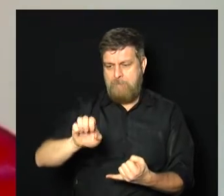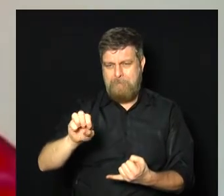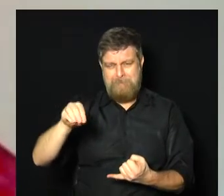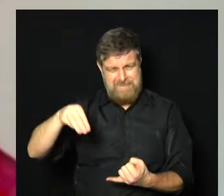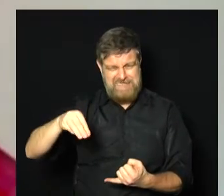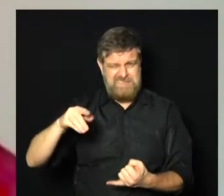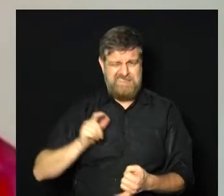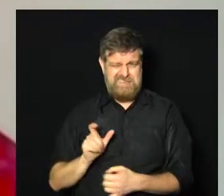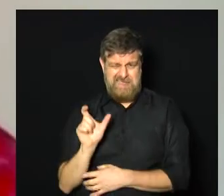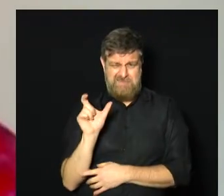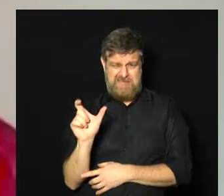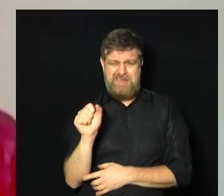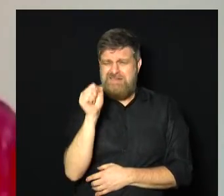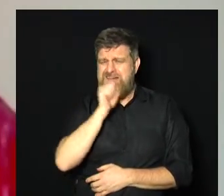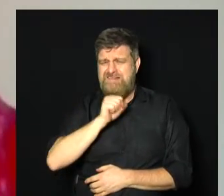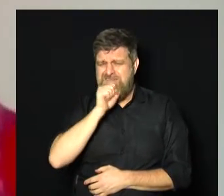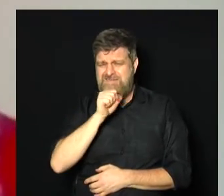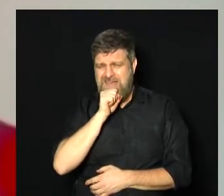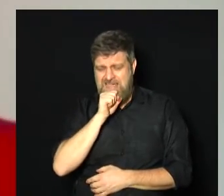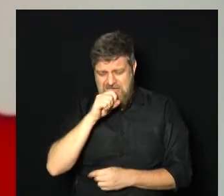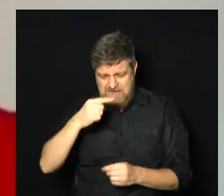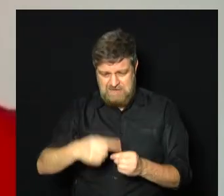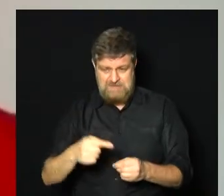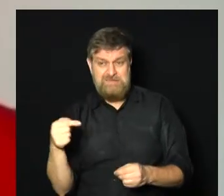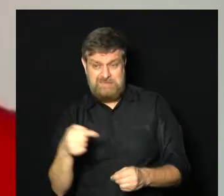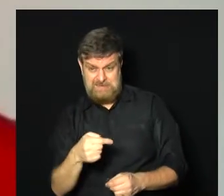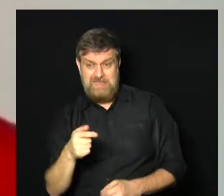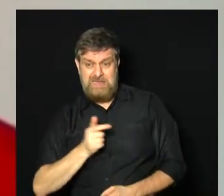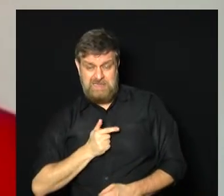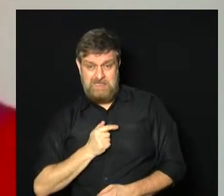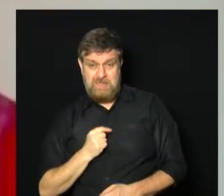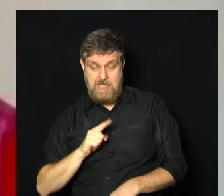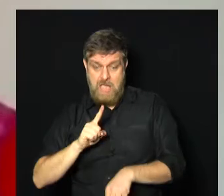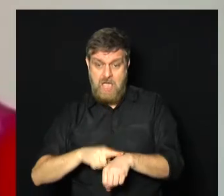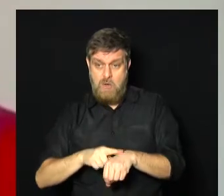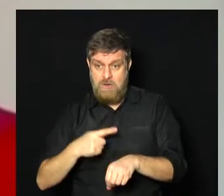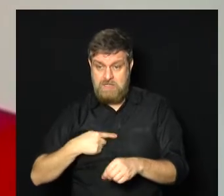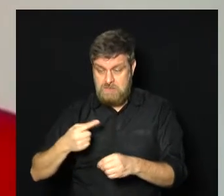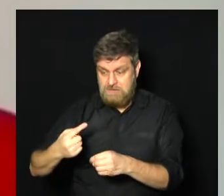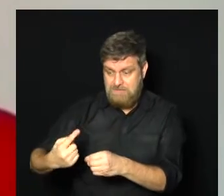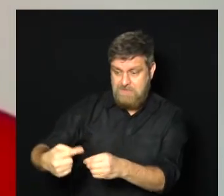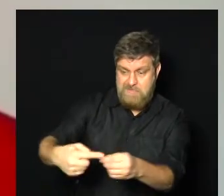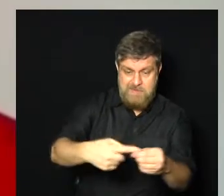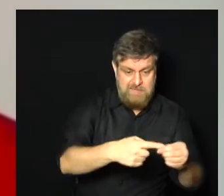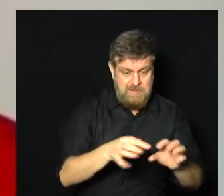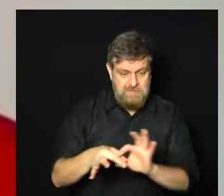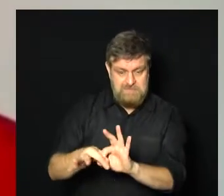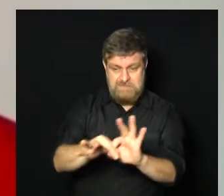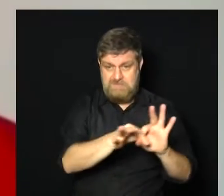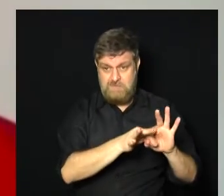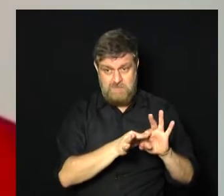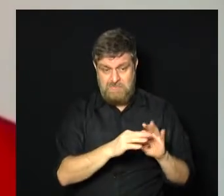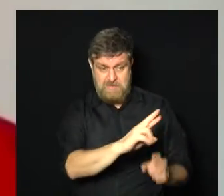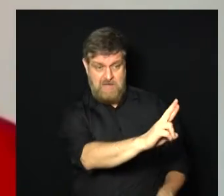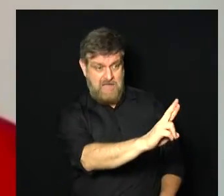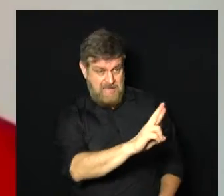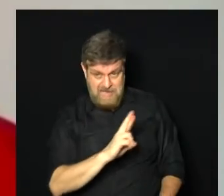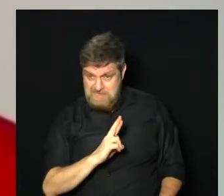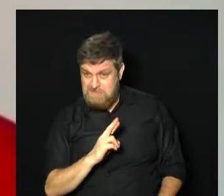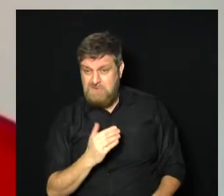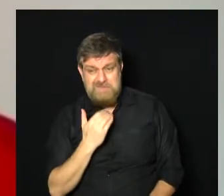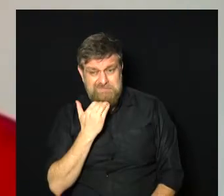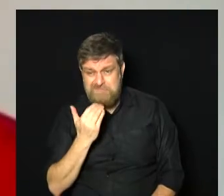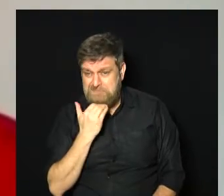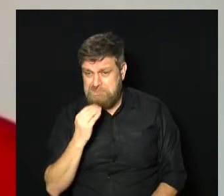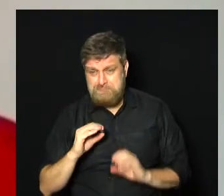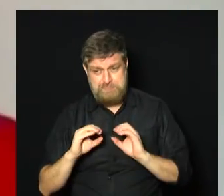em outras cidades, enfim. E aí nós estamos nesse momento, assim. Até então, nós não tivemos nenhuma resposta da